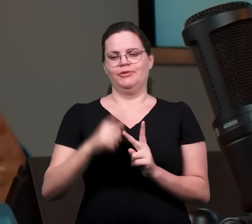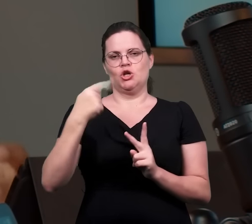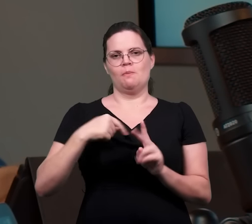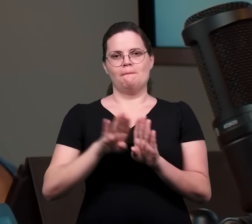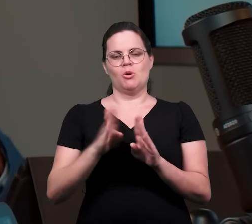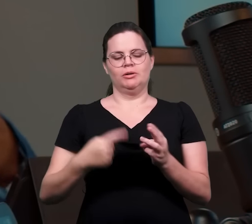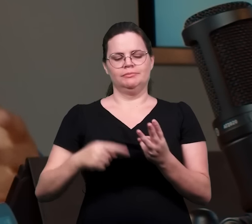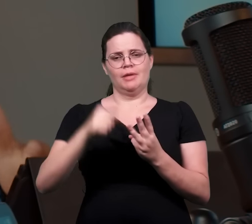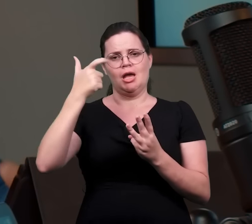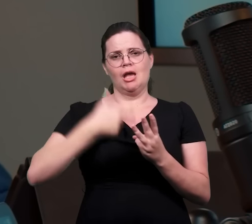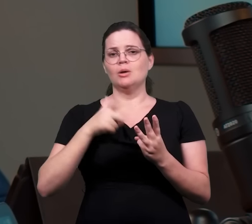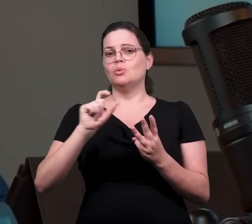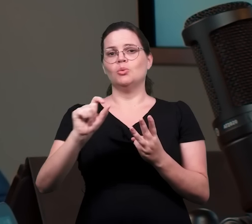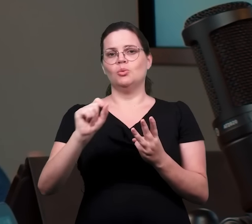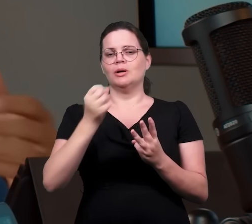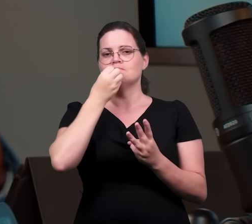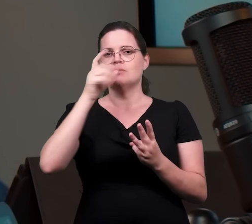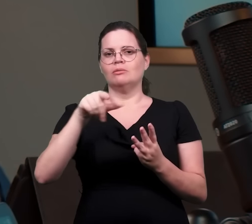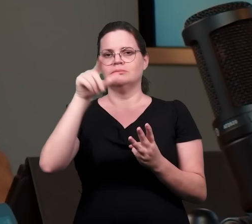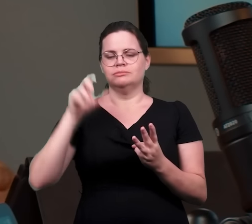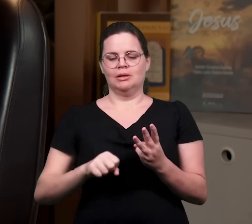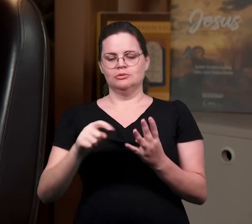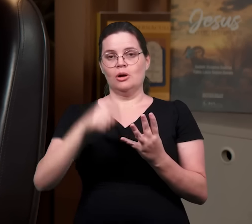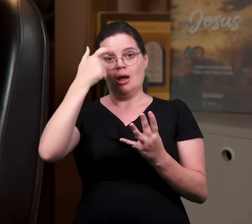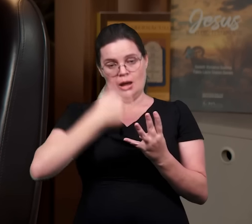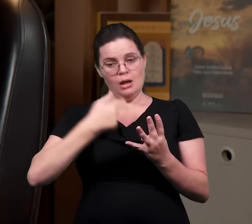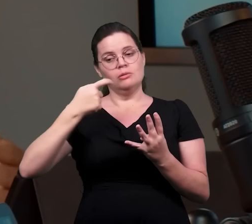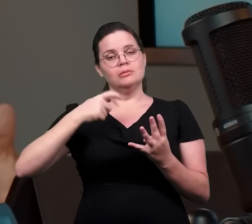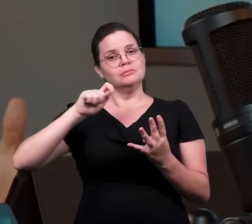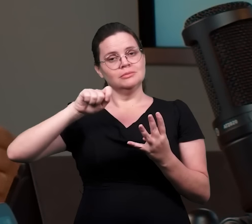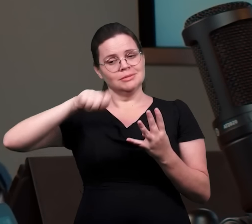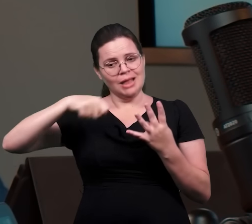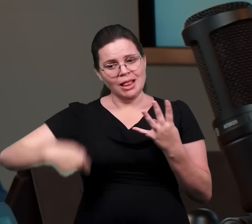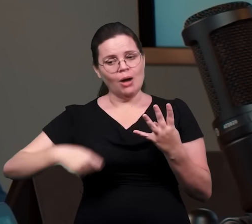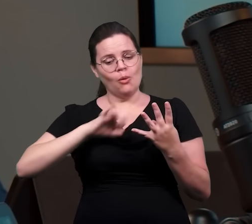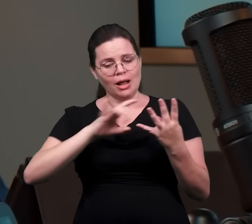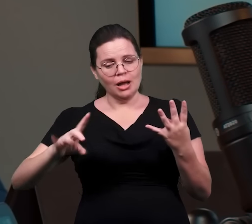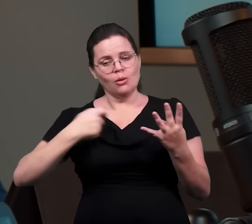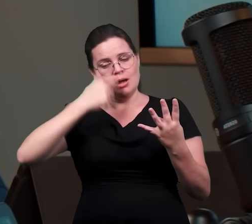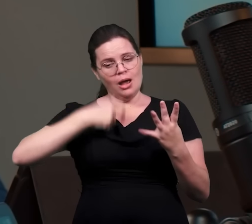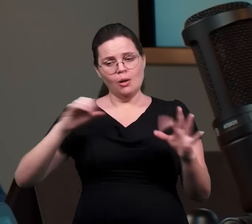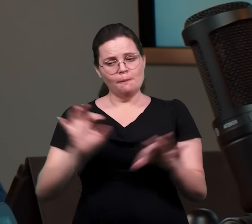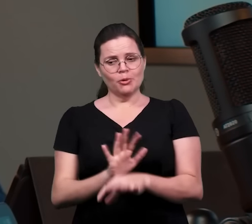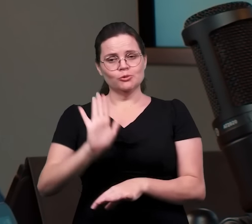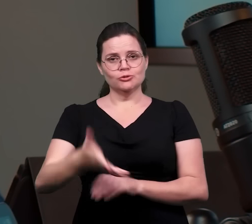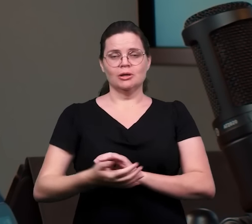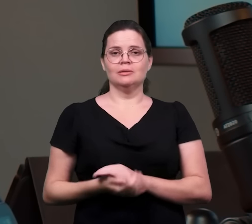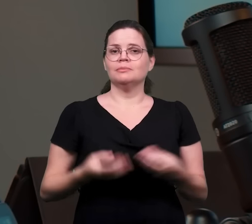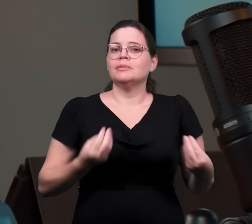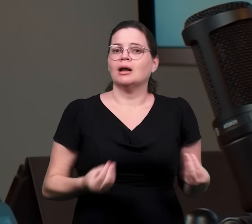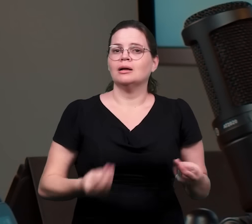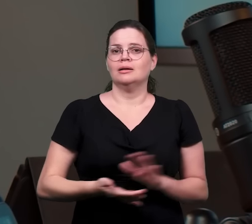sou a porta, eu sou o bom pastor. Tudo aquilo que é necessário para que o homem alcance uma bênção e tenha a